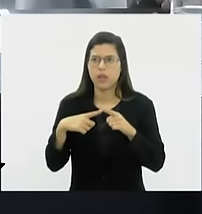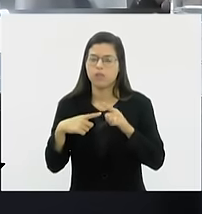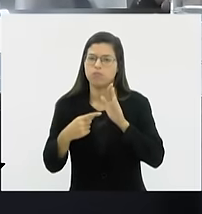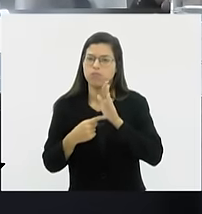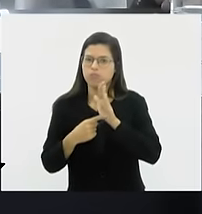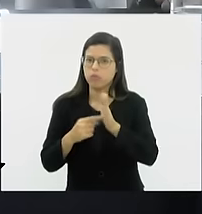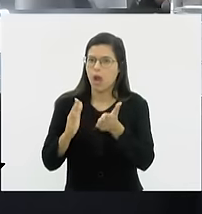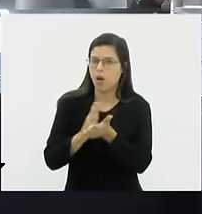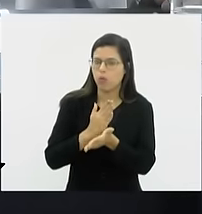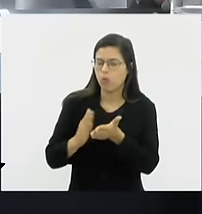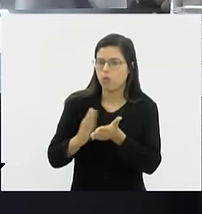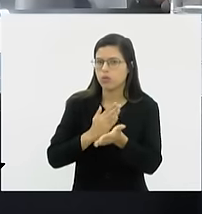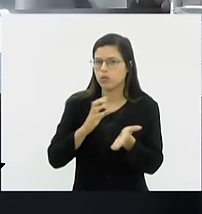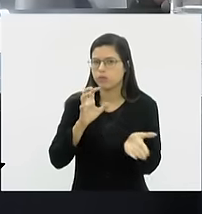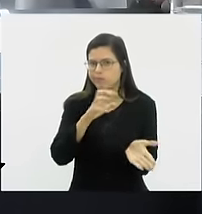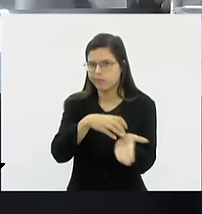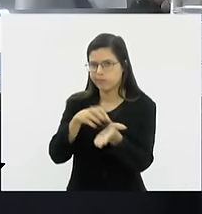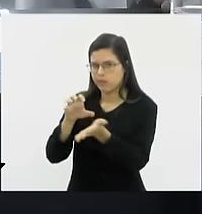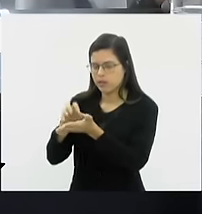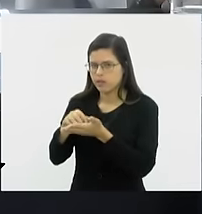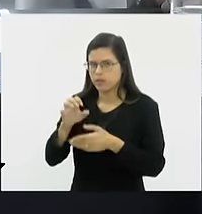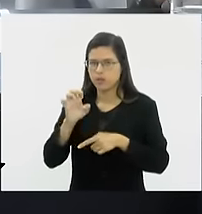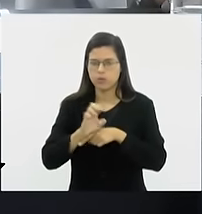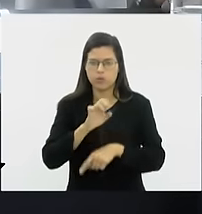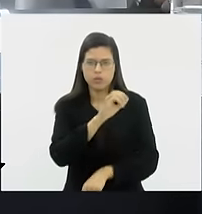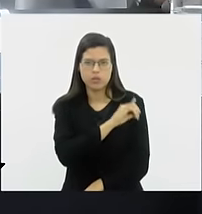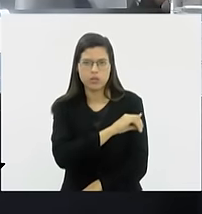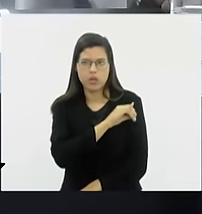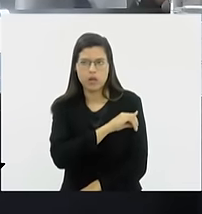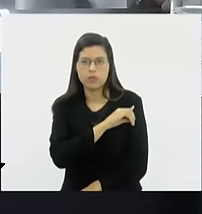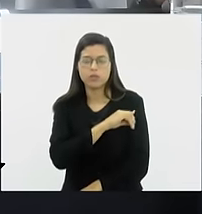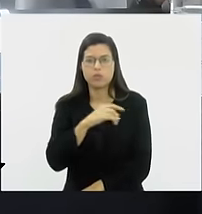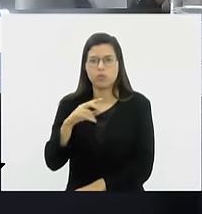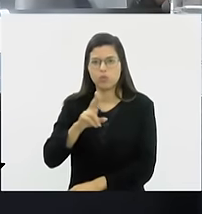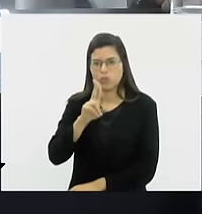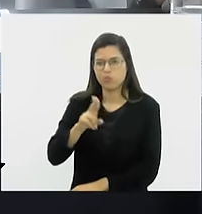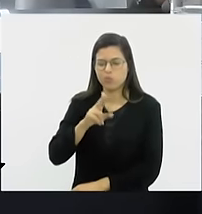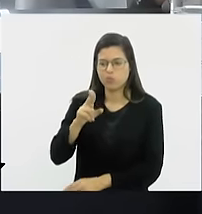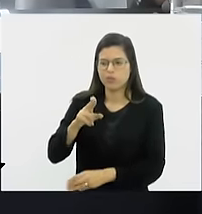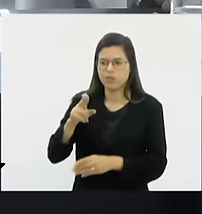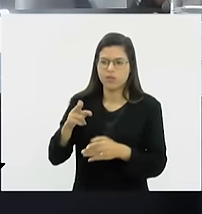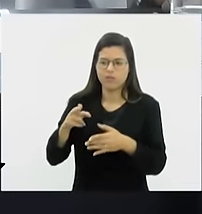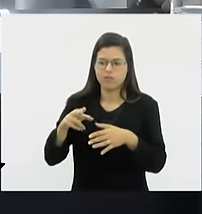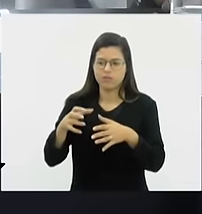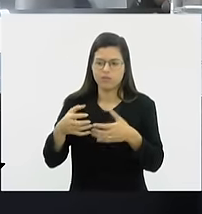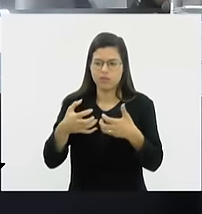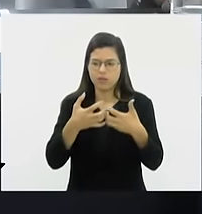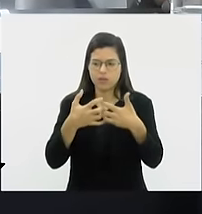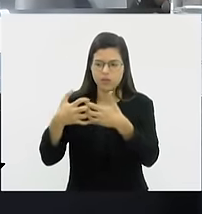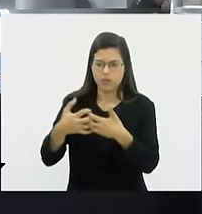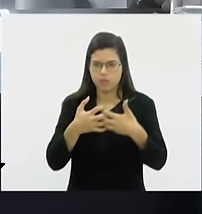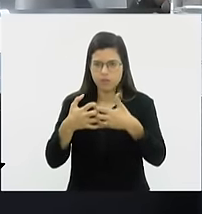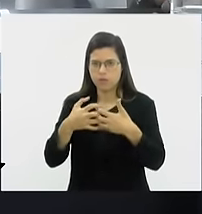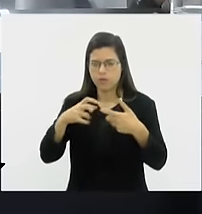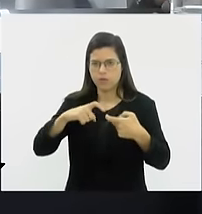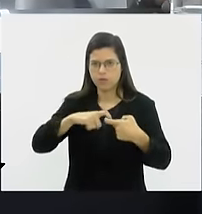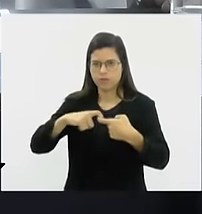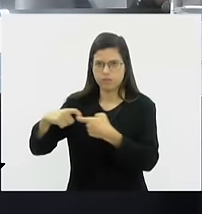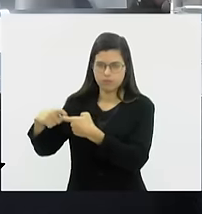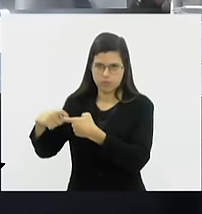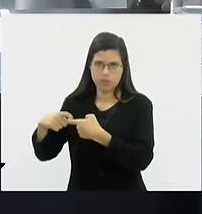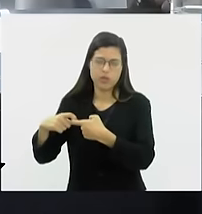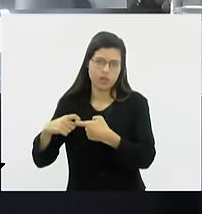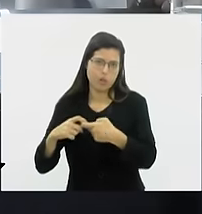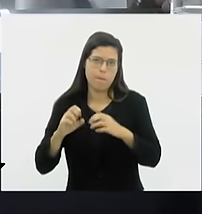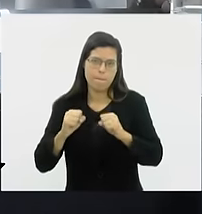órgãos do estado vêm atuando com reboques do DETRO, pode, em alguma forma, prejudicar o serviço de transporte de passageiros. Por